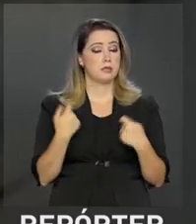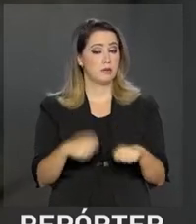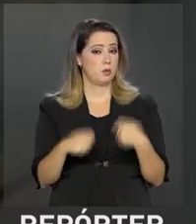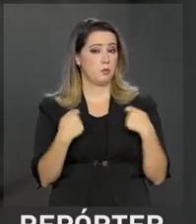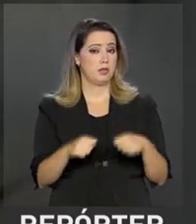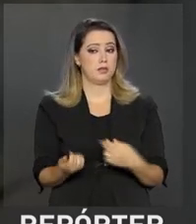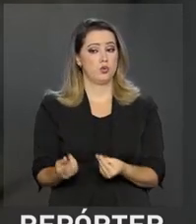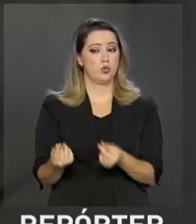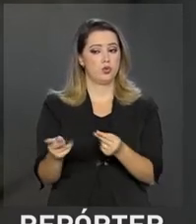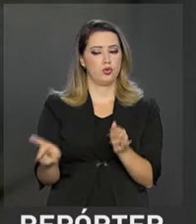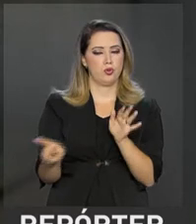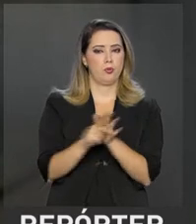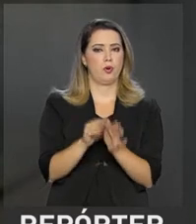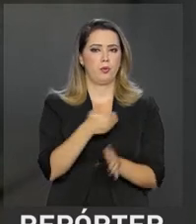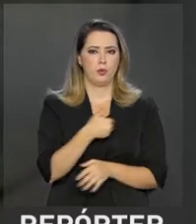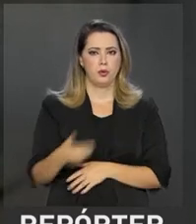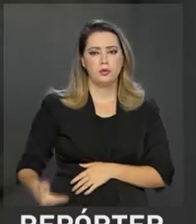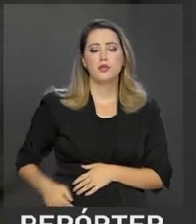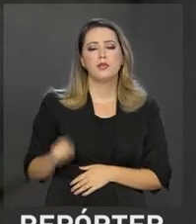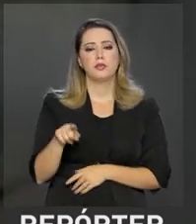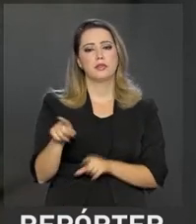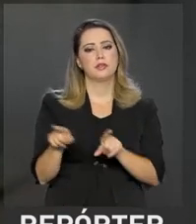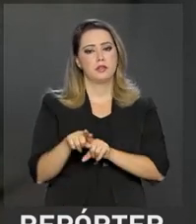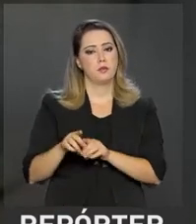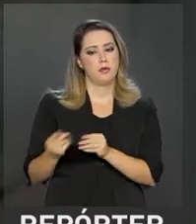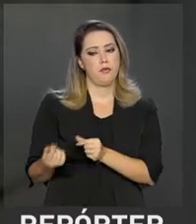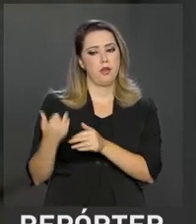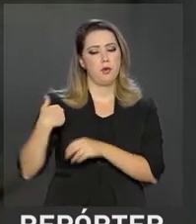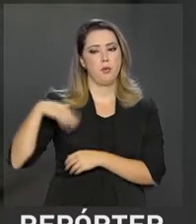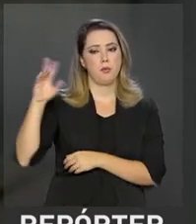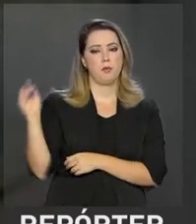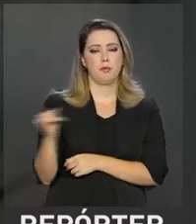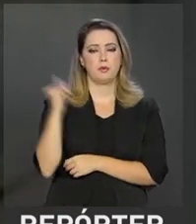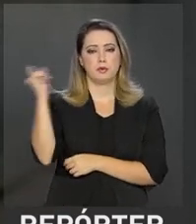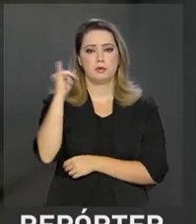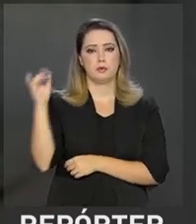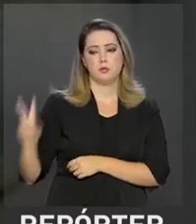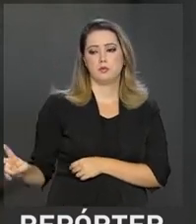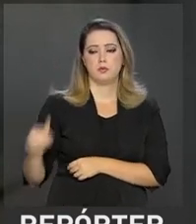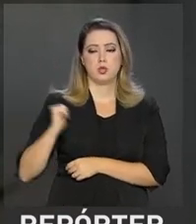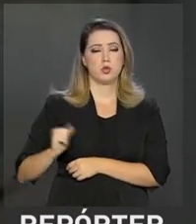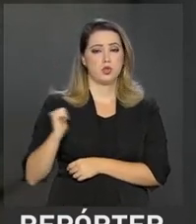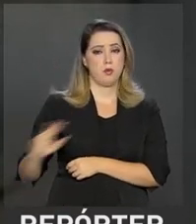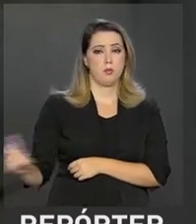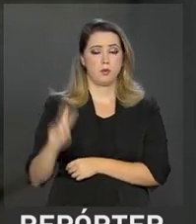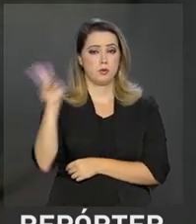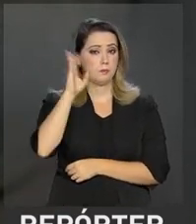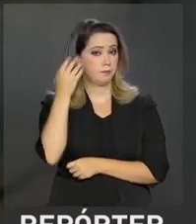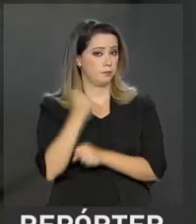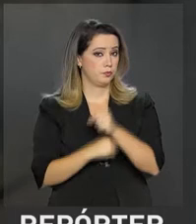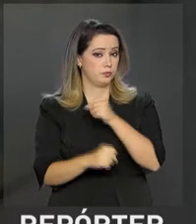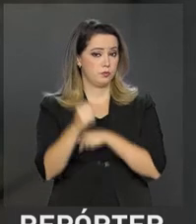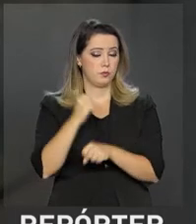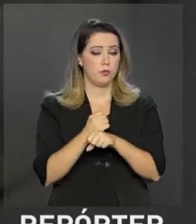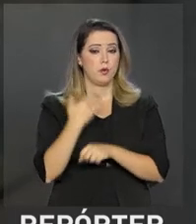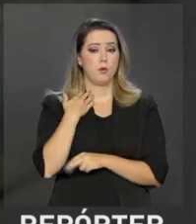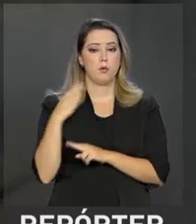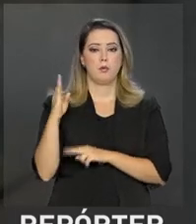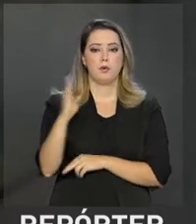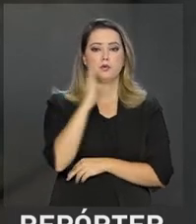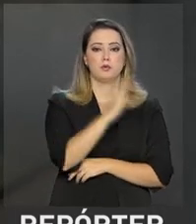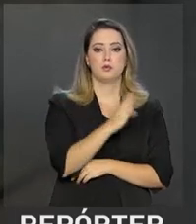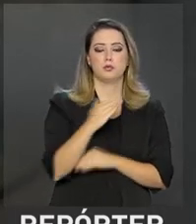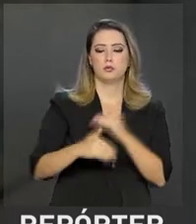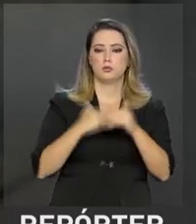exclusivas do tesouro nacional também estão valendo mais na bolsa de valores no último ano o banco do brasil teve um crescimento